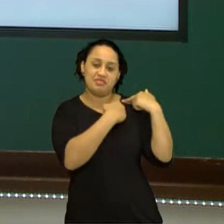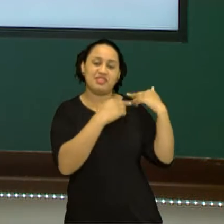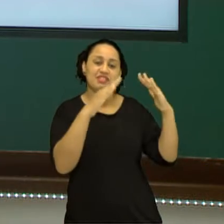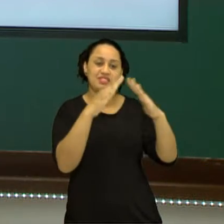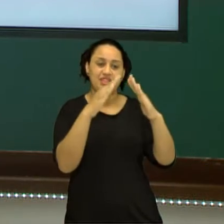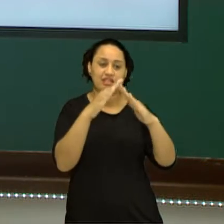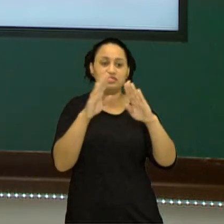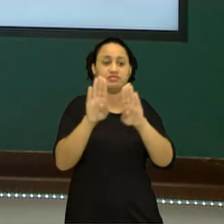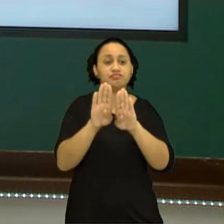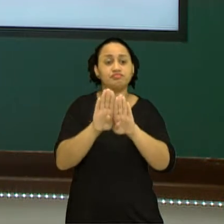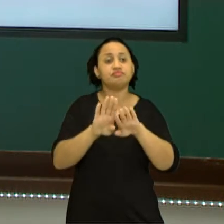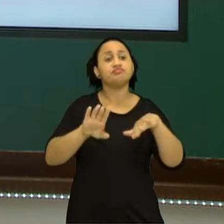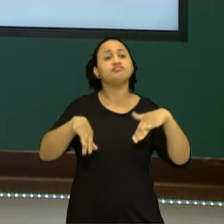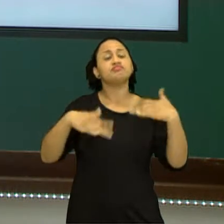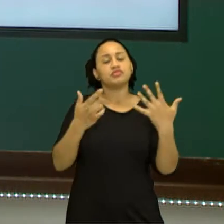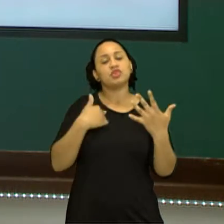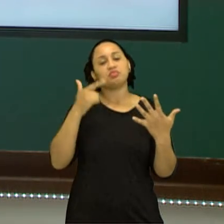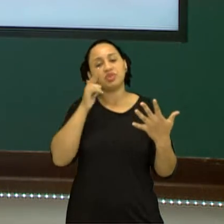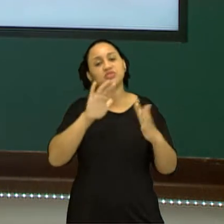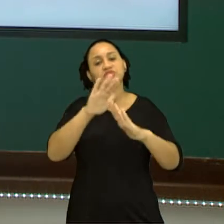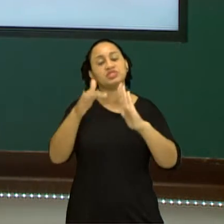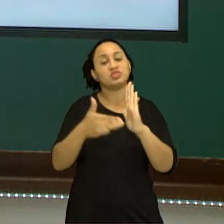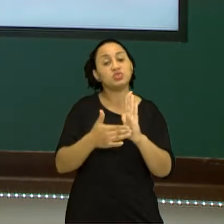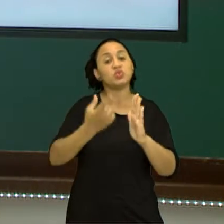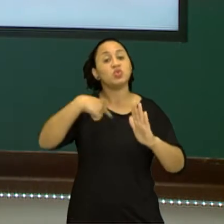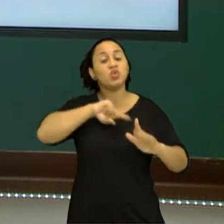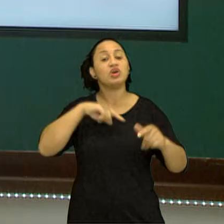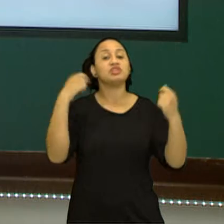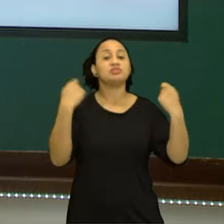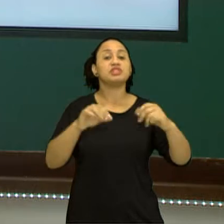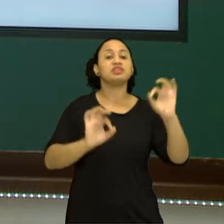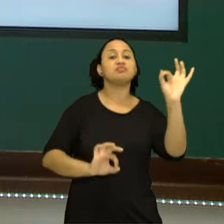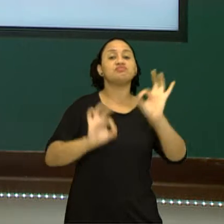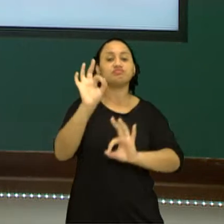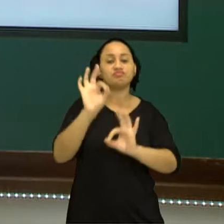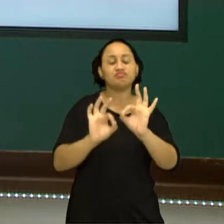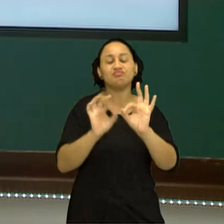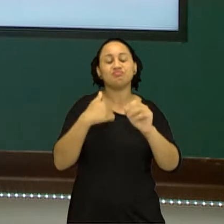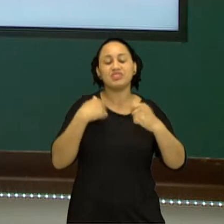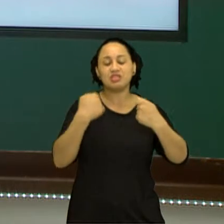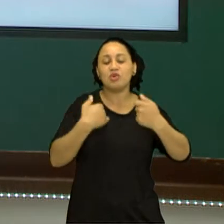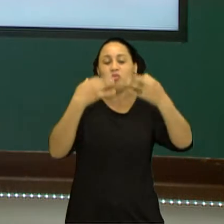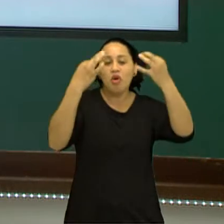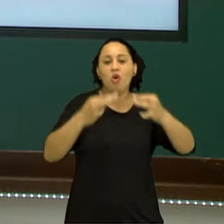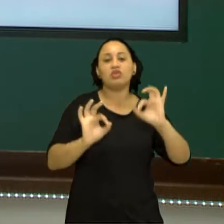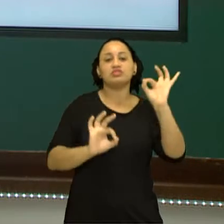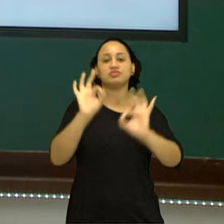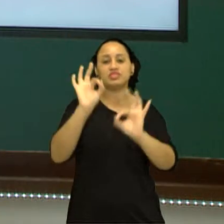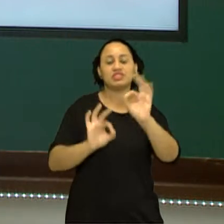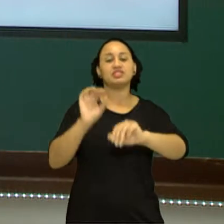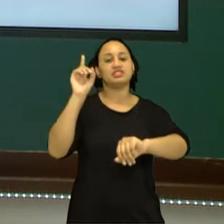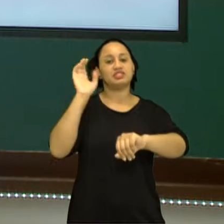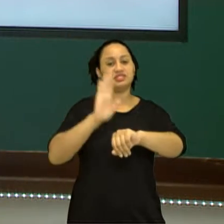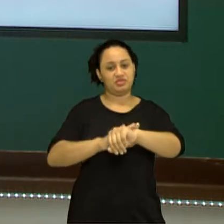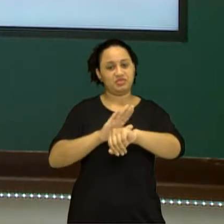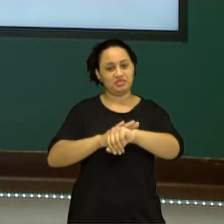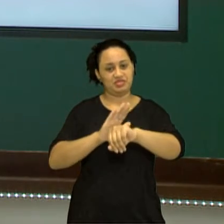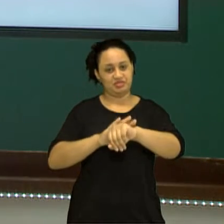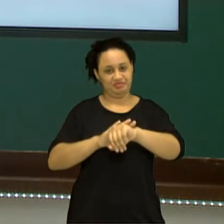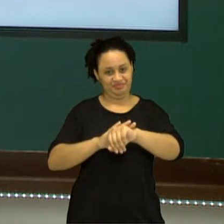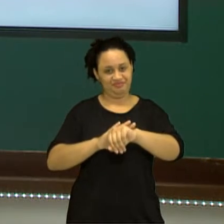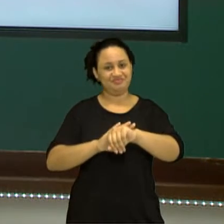sua casa. E para dar conta de tudo, a gente precisa ter uma excelente gestão do